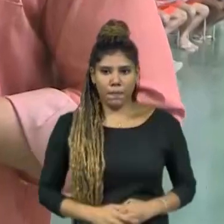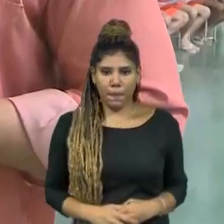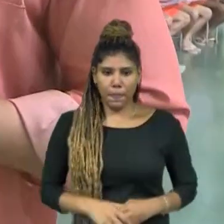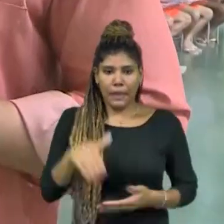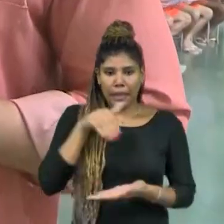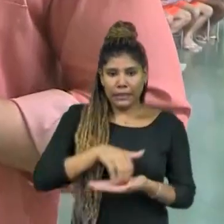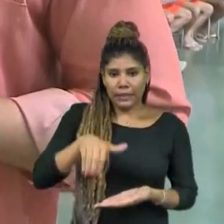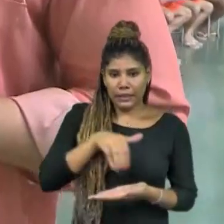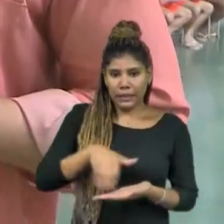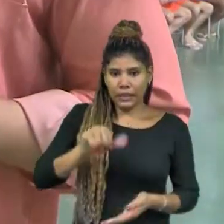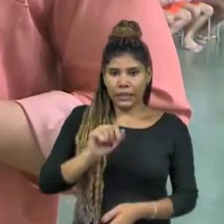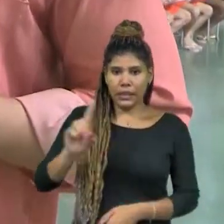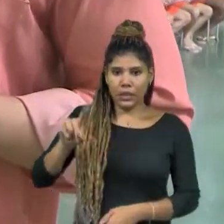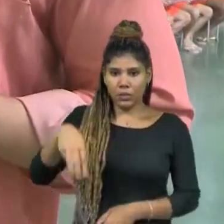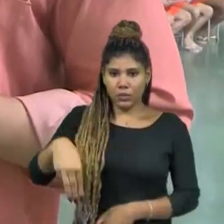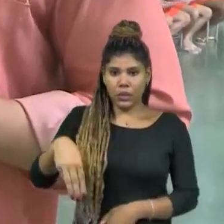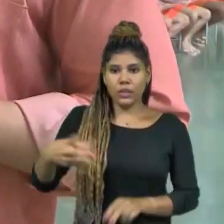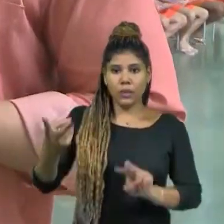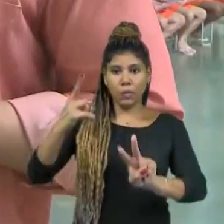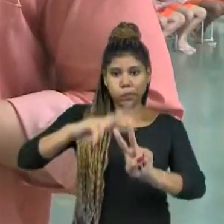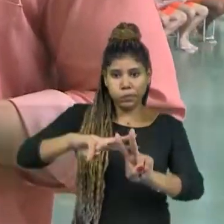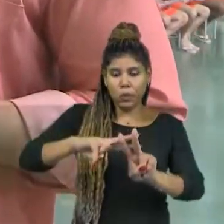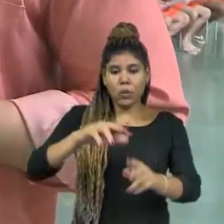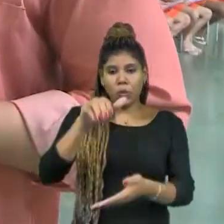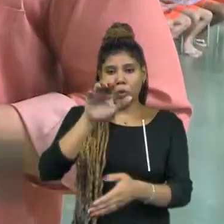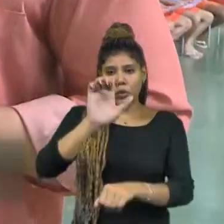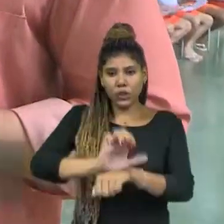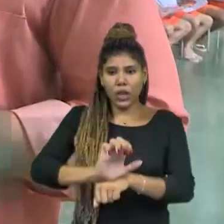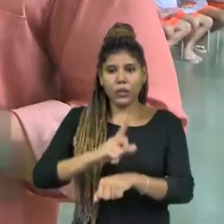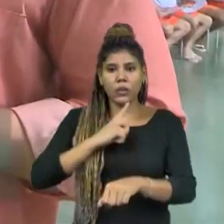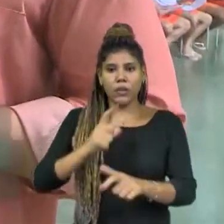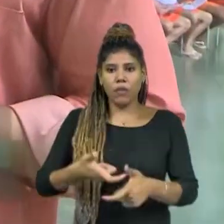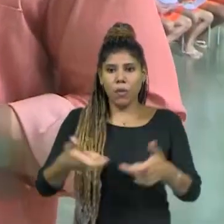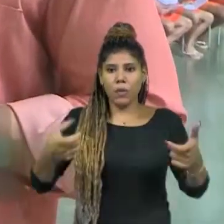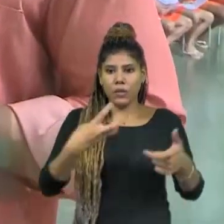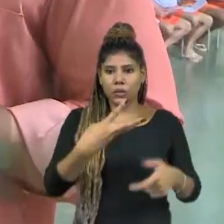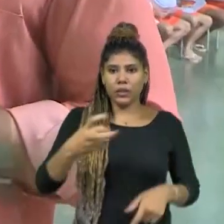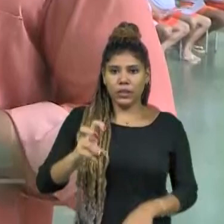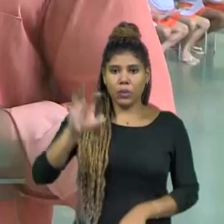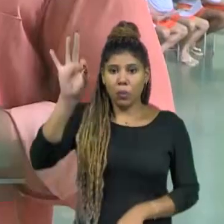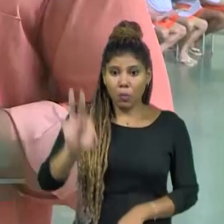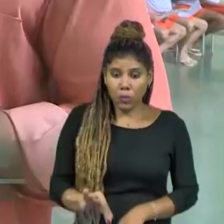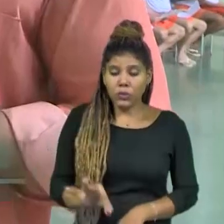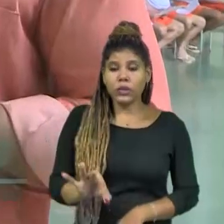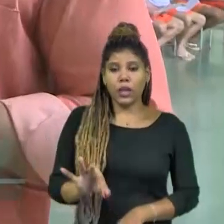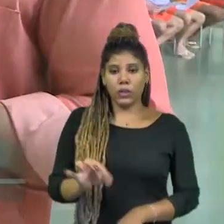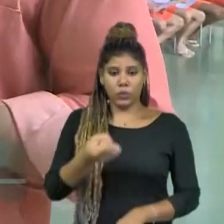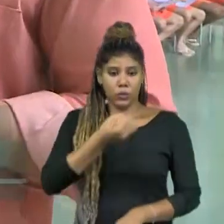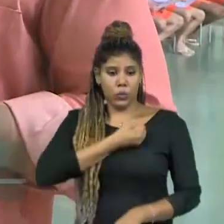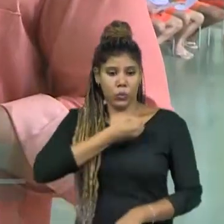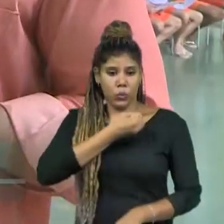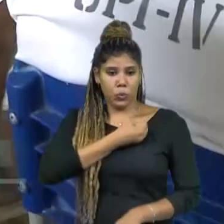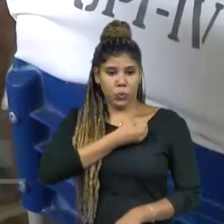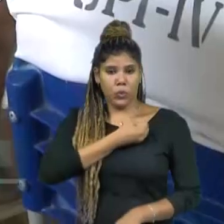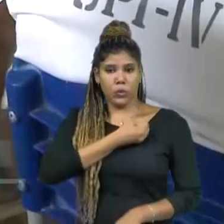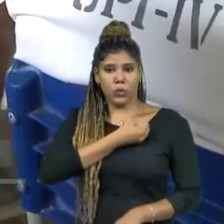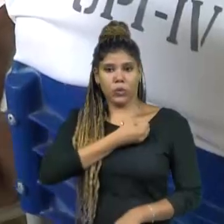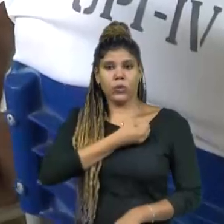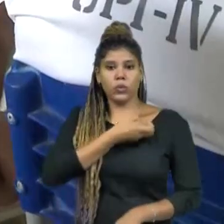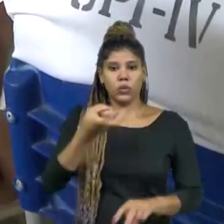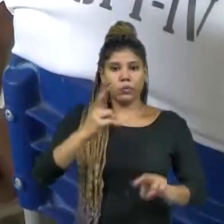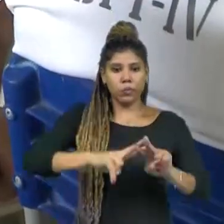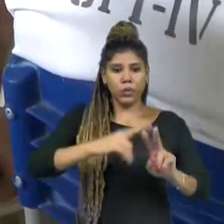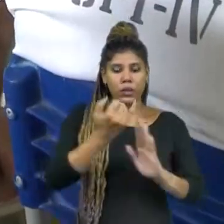da Administração Penitenciária, o Estado teve um aumento de 35% no número de detentos inscritos no Enem. São